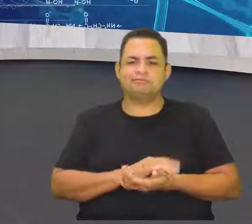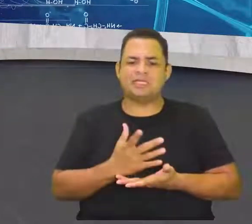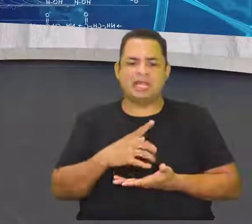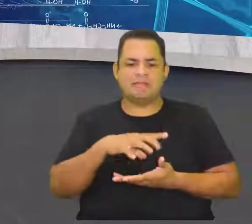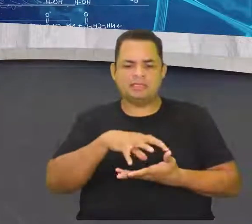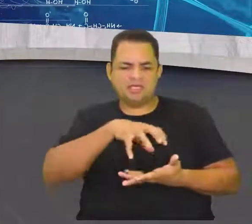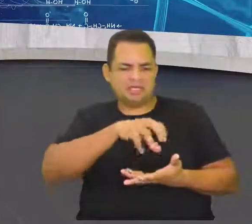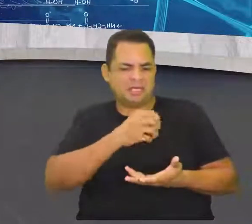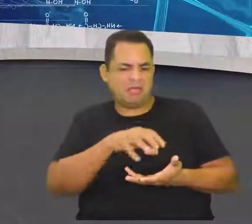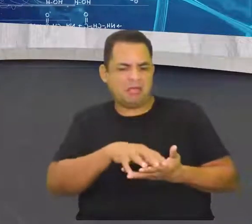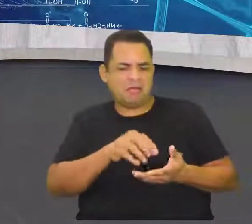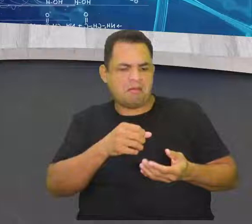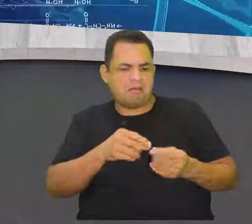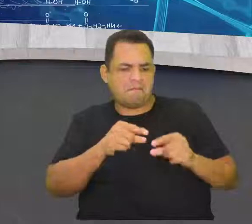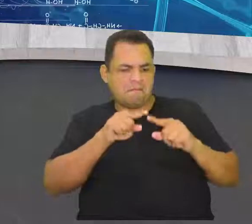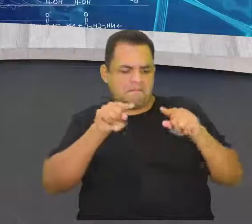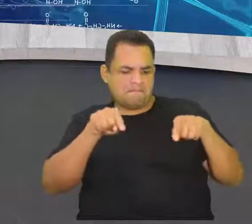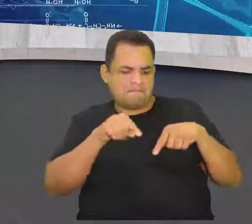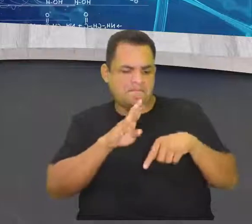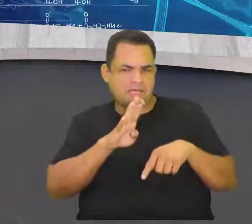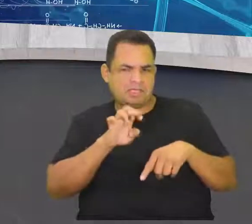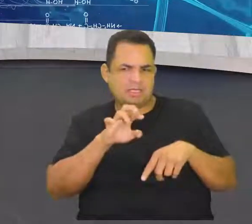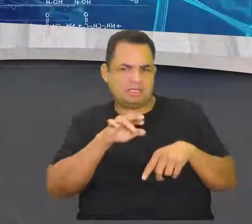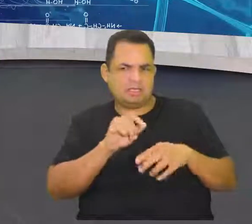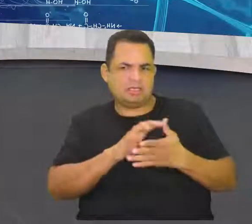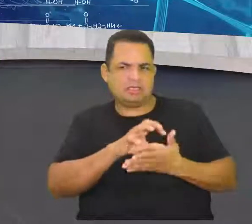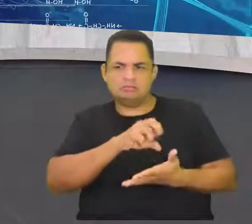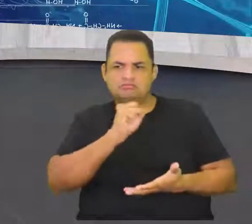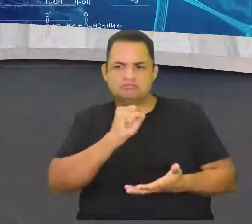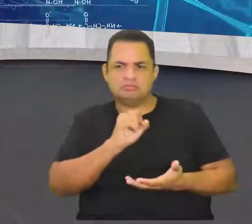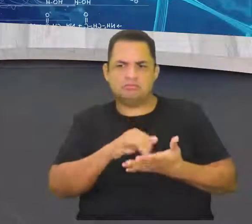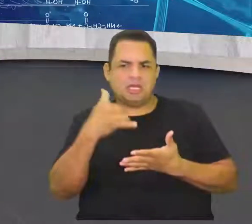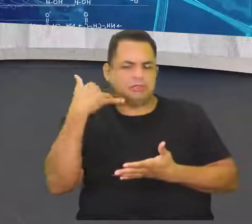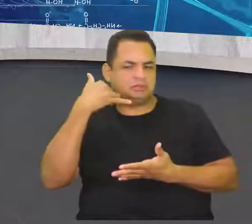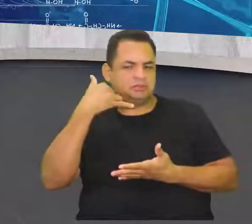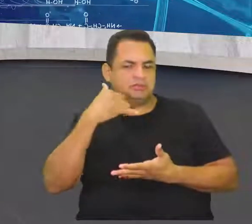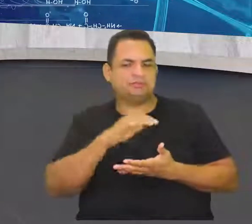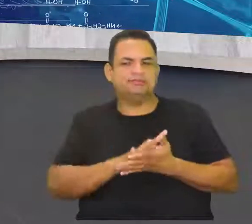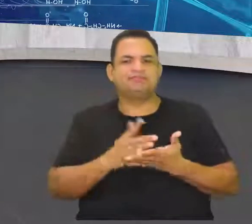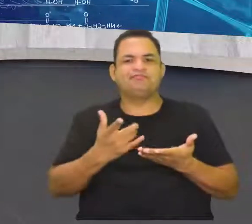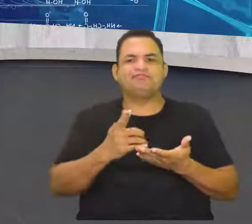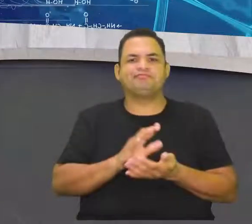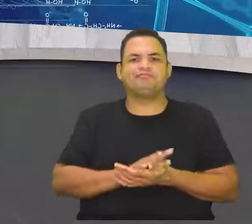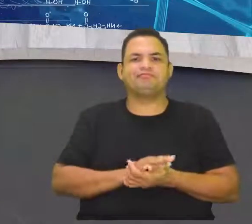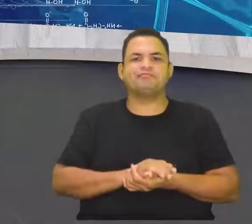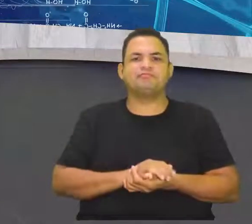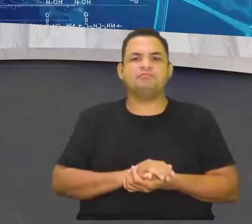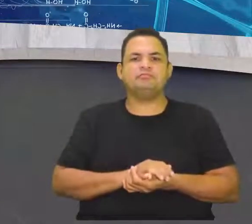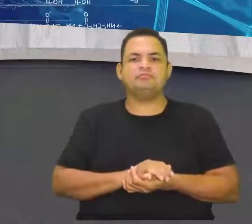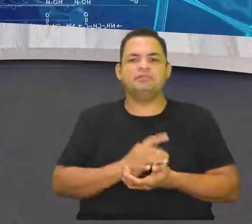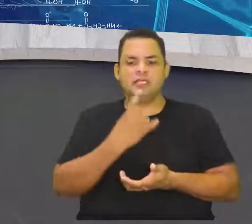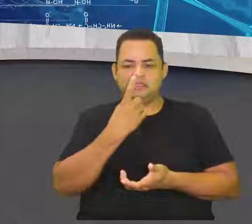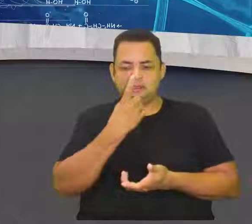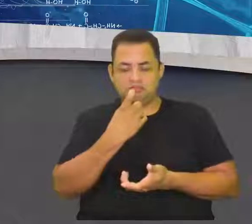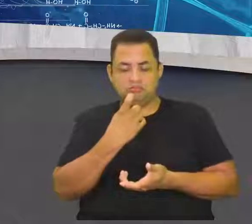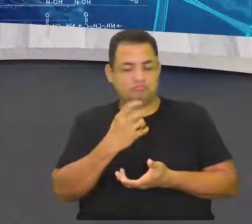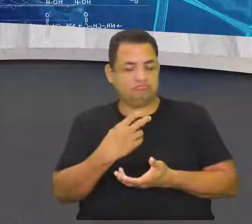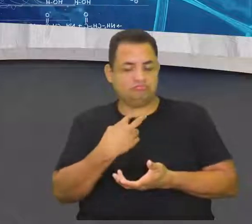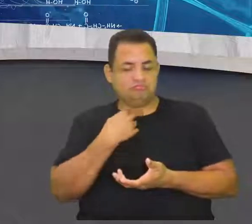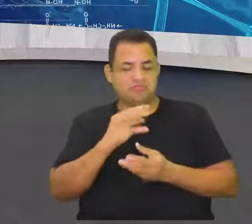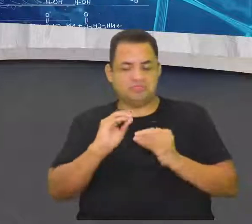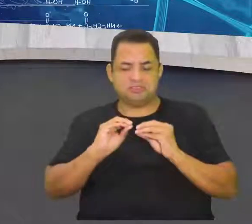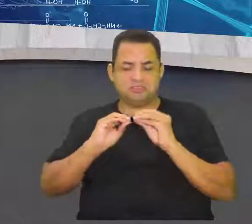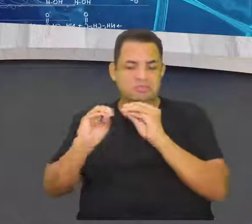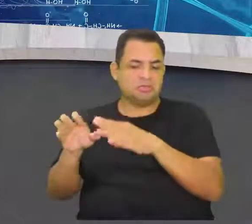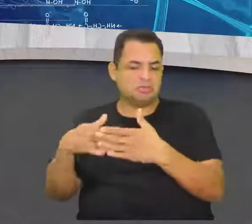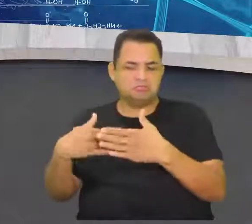né? Já é nele, já vem coladinha ali, você nem consegue abrir. Então, esse tipo de lixo, ele não pode ser